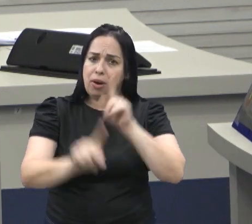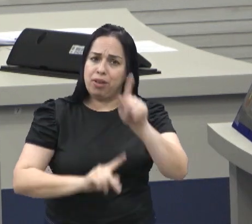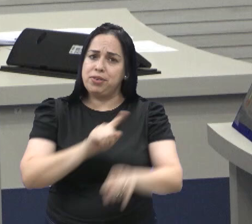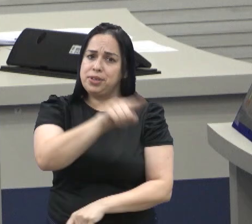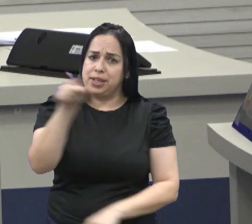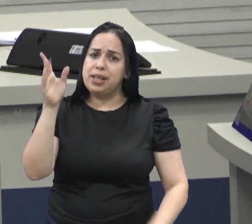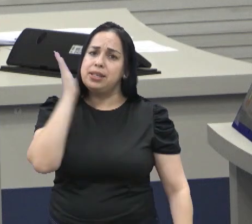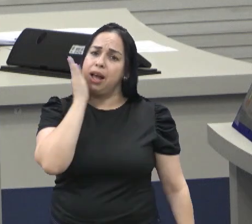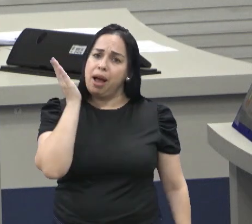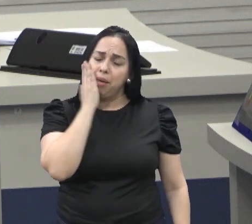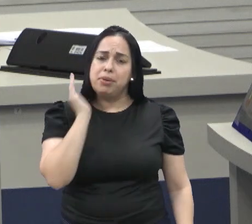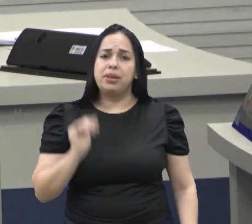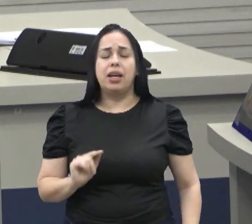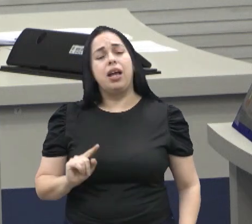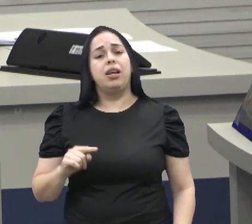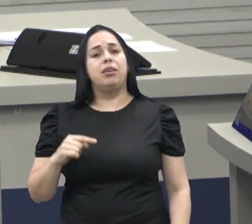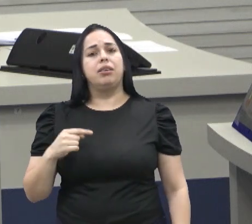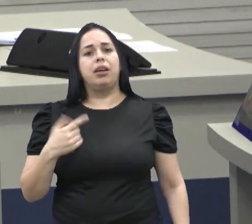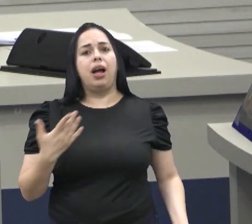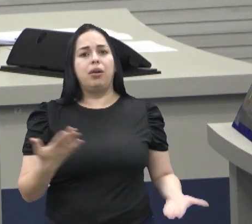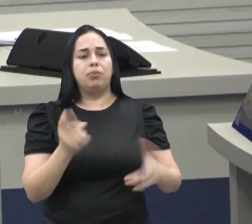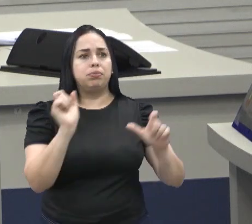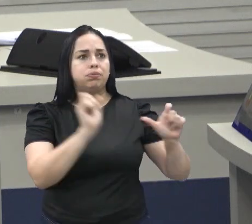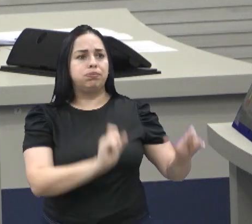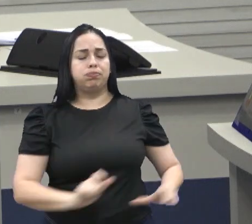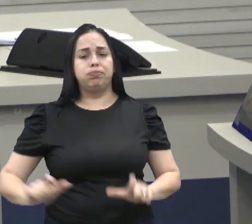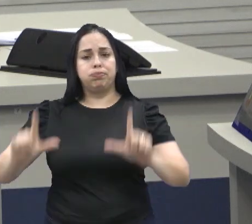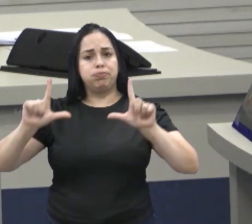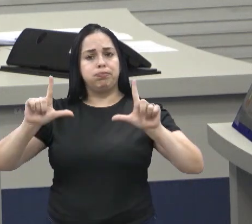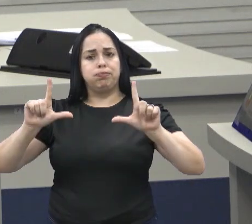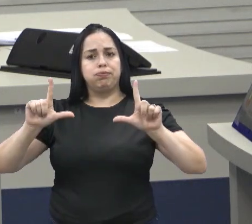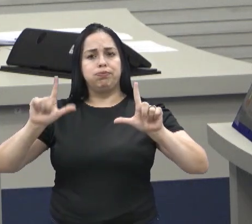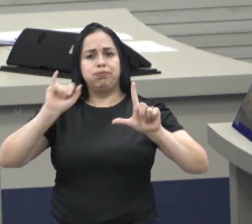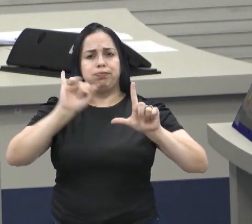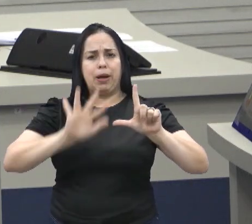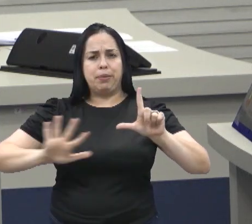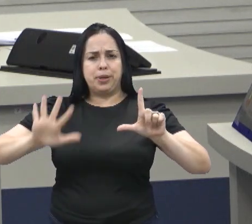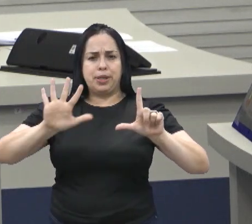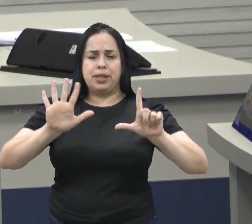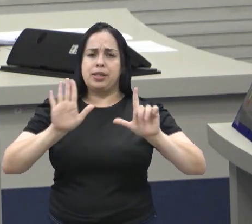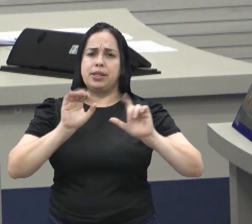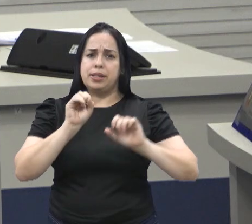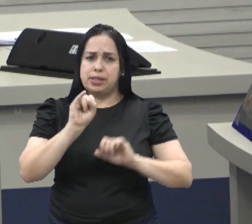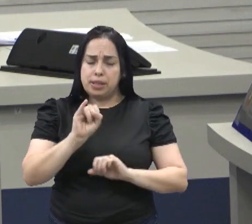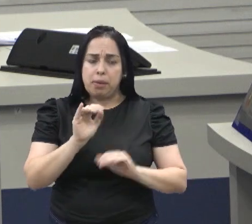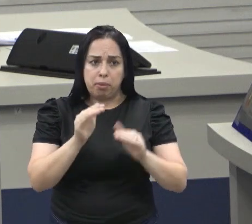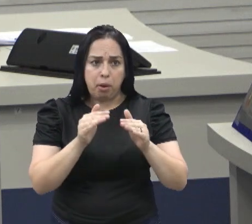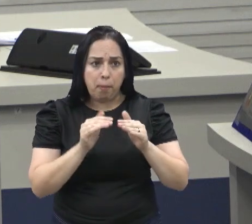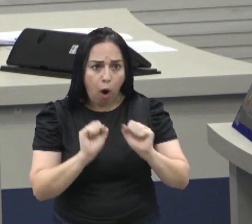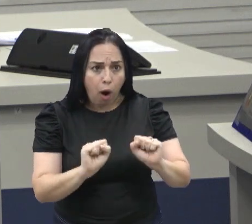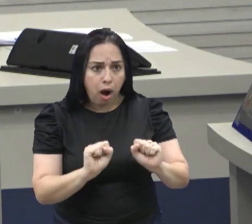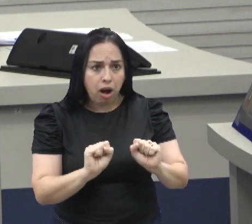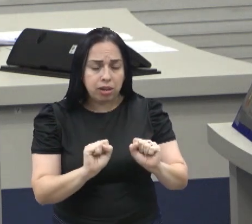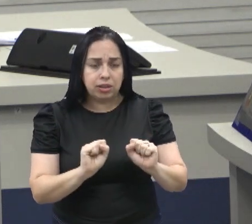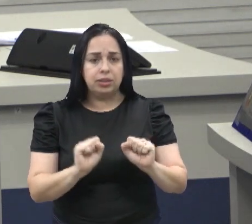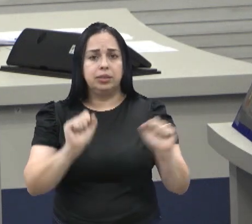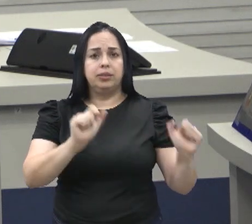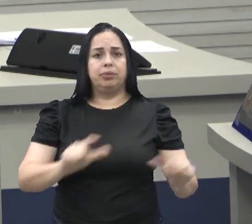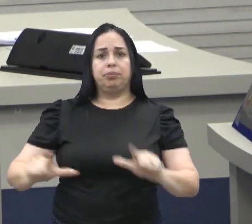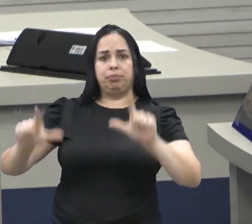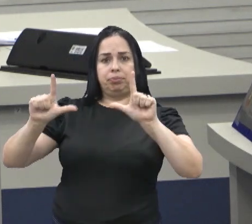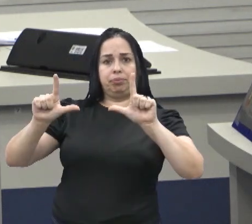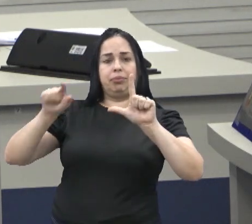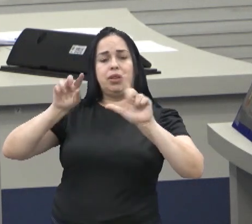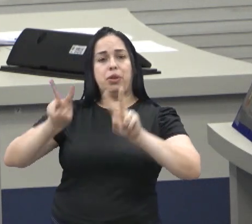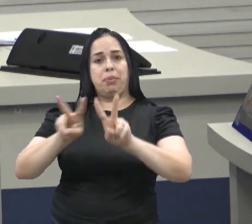sei se eu conseguiria pôr agora, Beto, uma imagem, se você me permitir, lógico, Walter, uma imagem que chegou a respeito